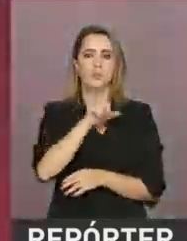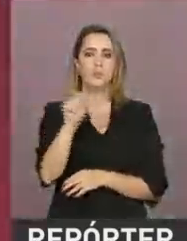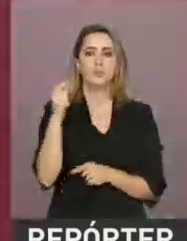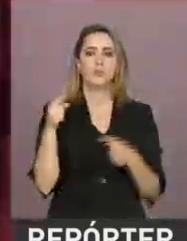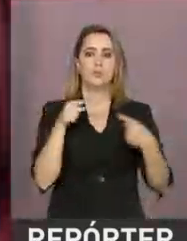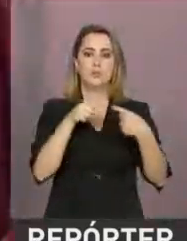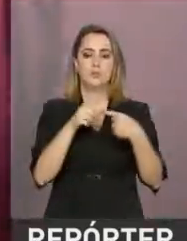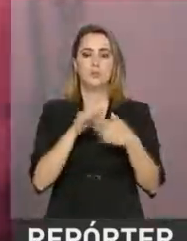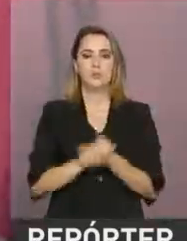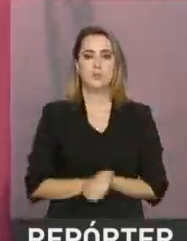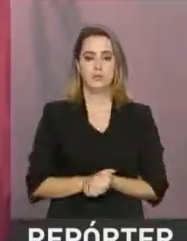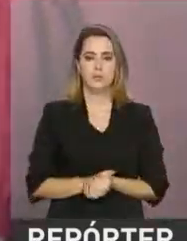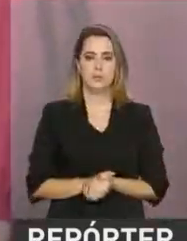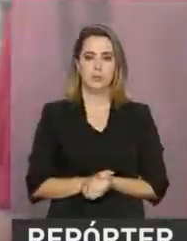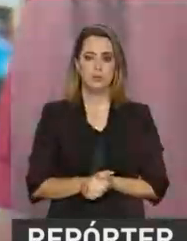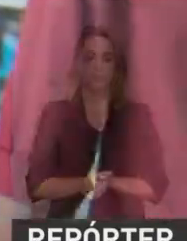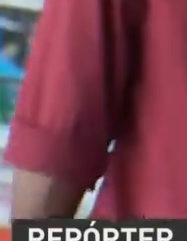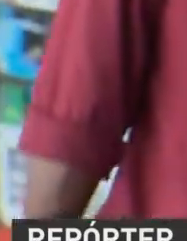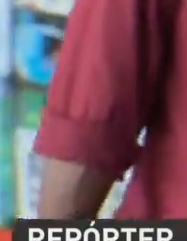objetivos.